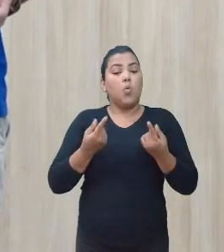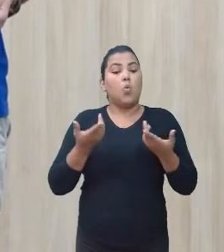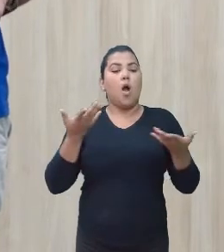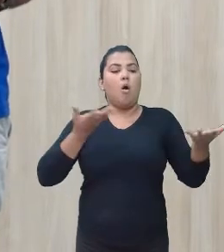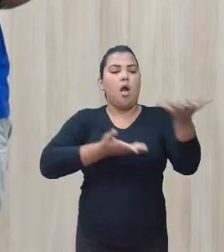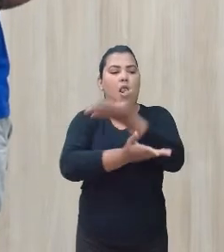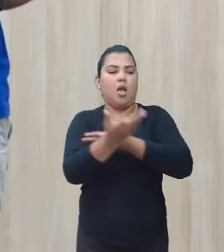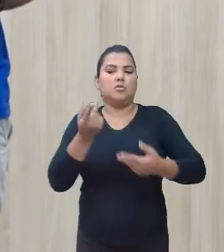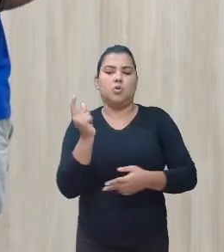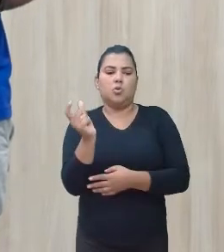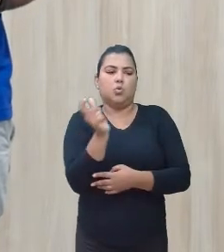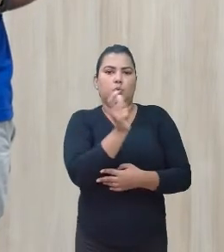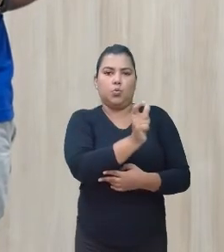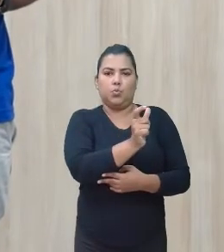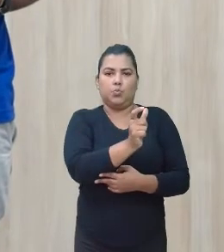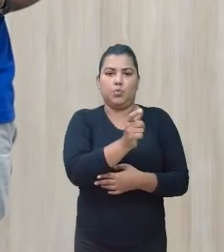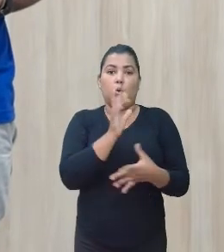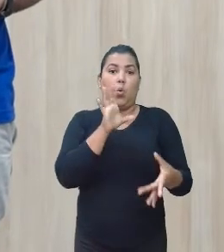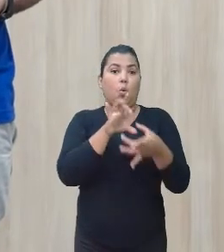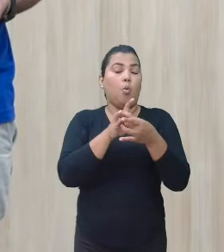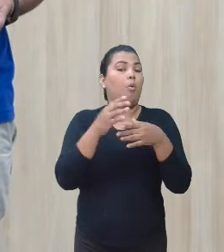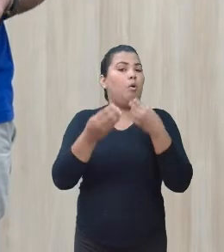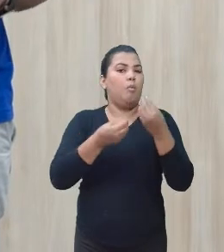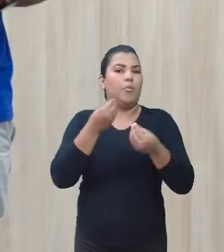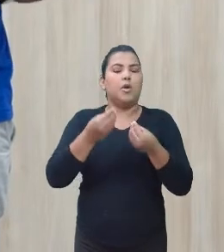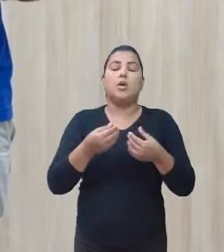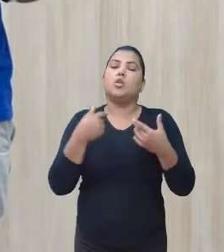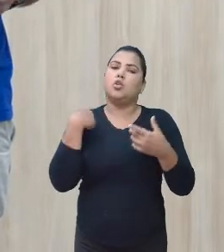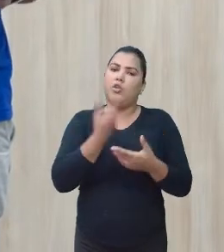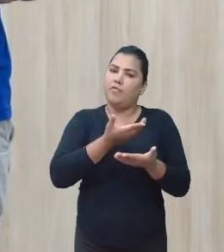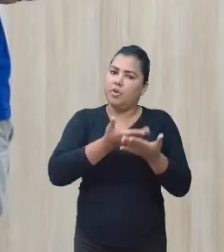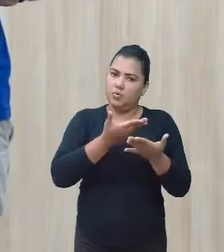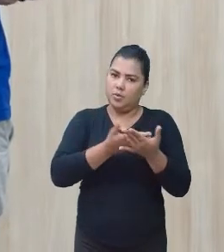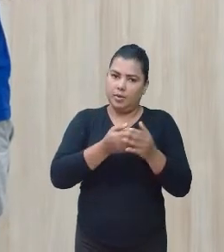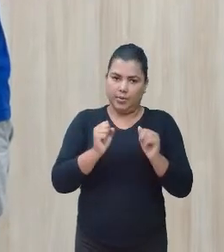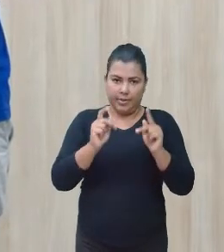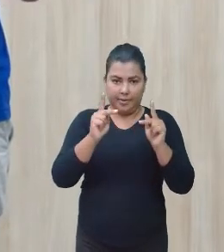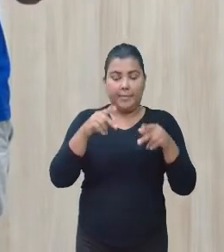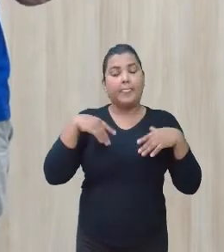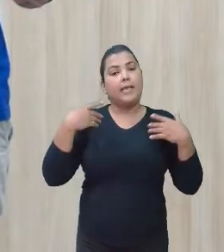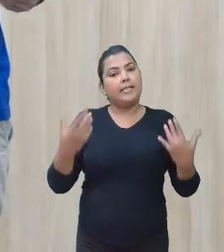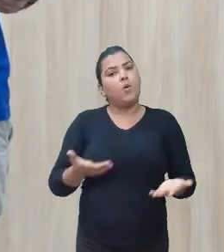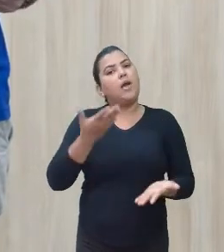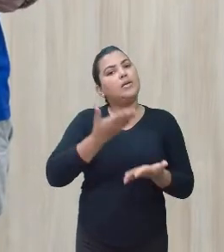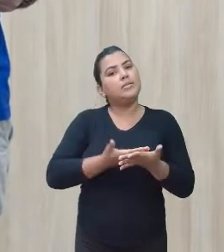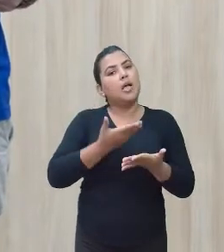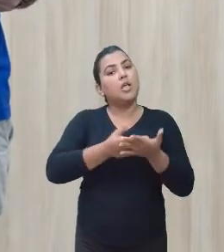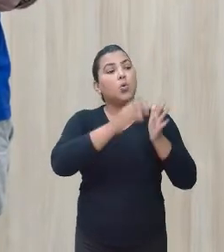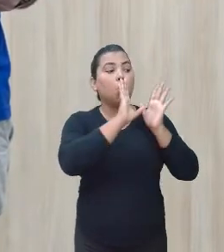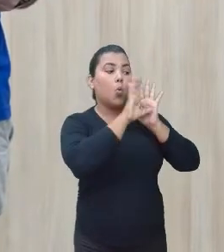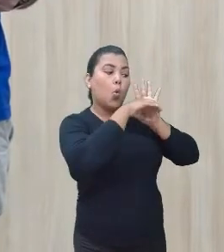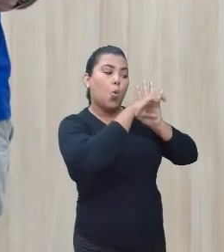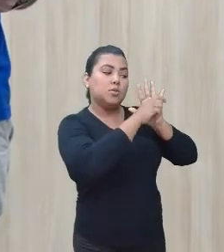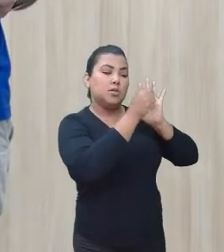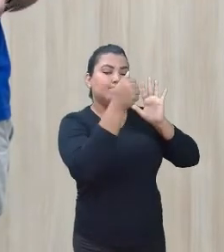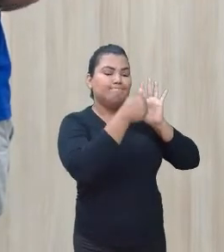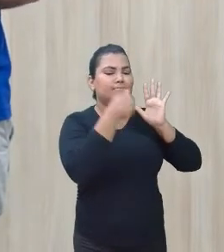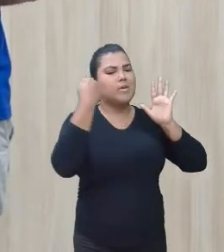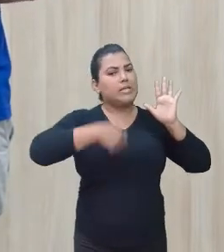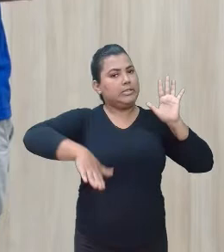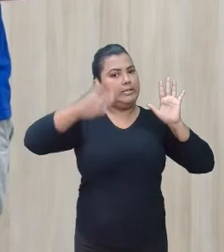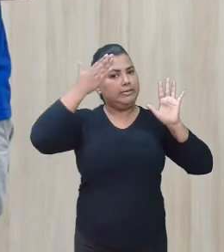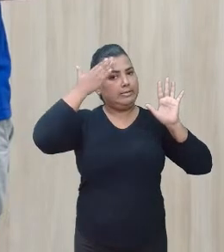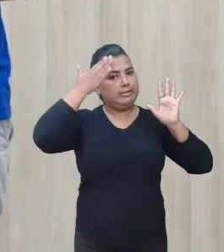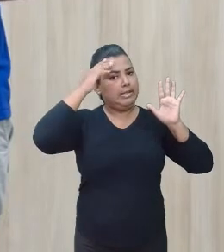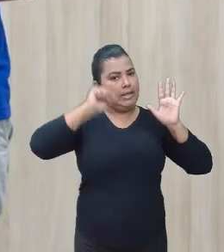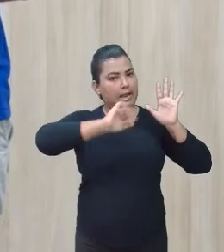no nosso objeto de estudo, tá certo? Então, como eu falei, é uma aula onde o conceito ele precisa ser explorado e no caso